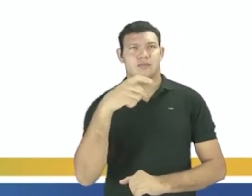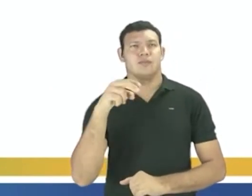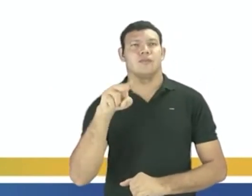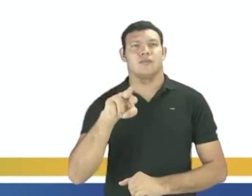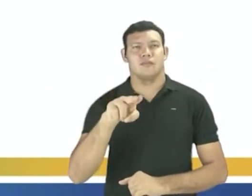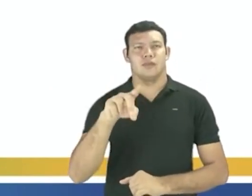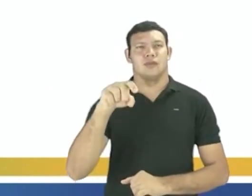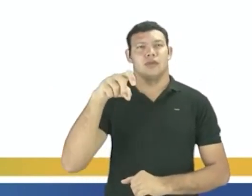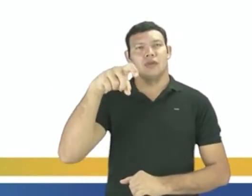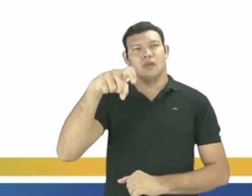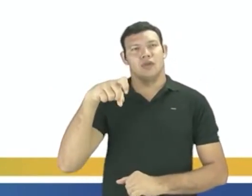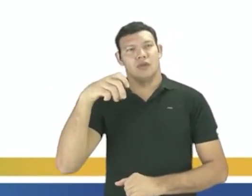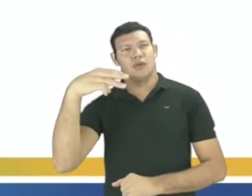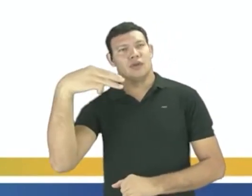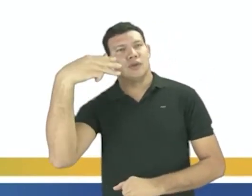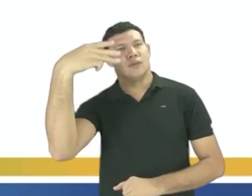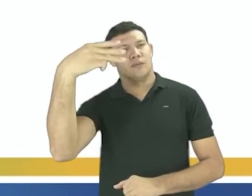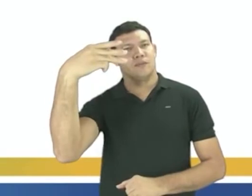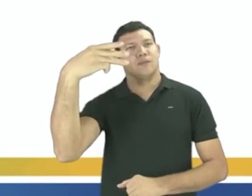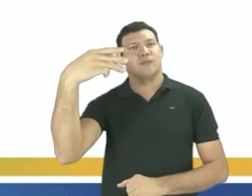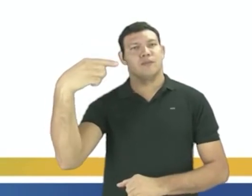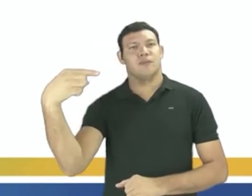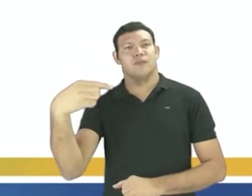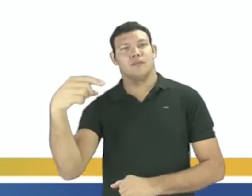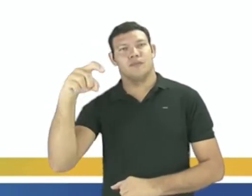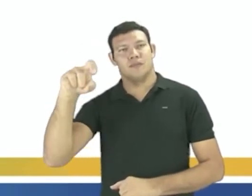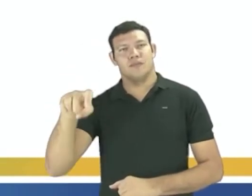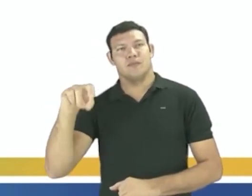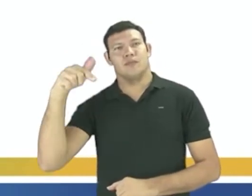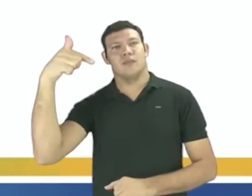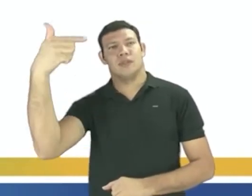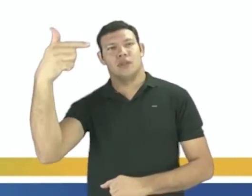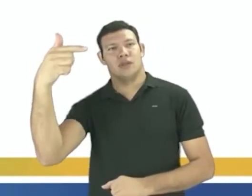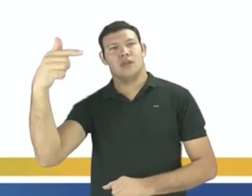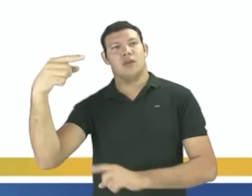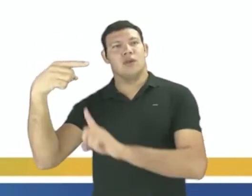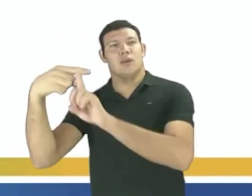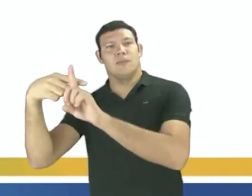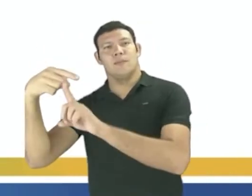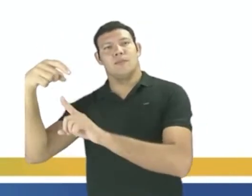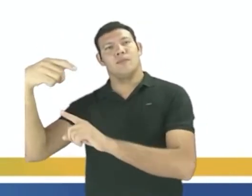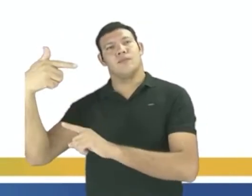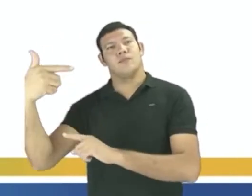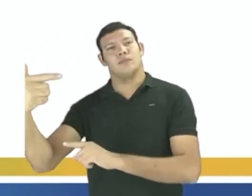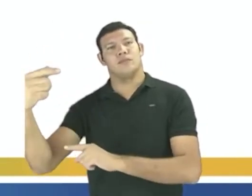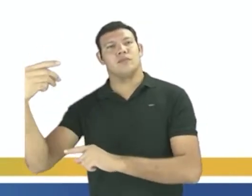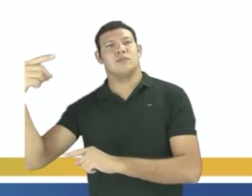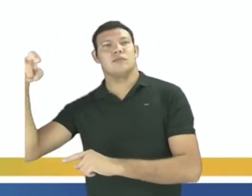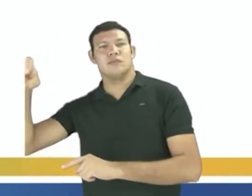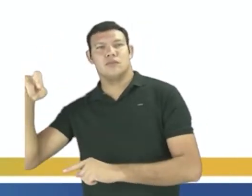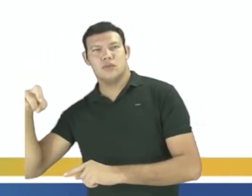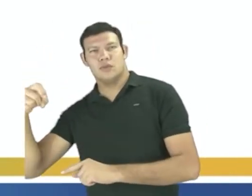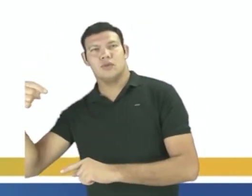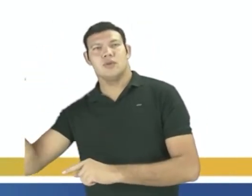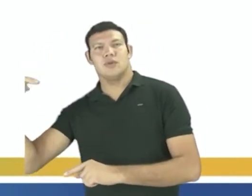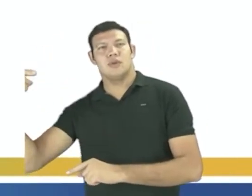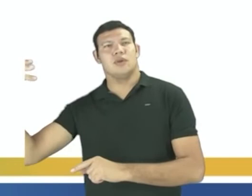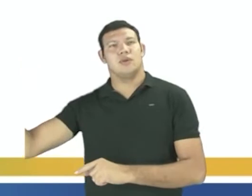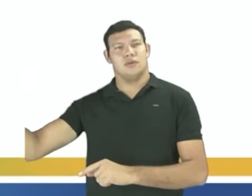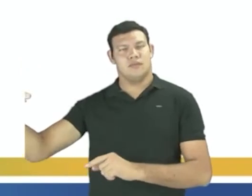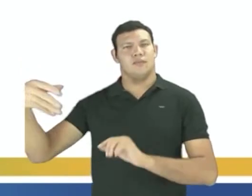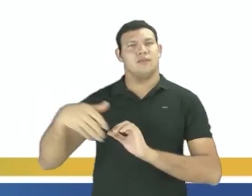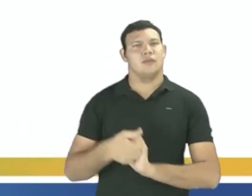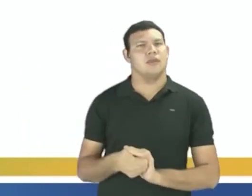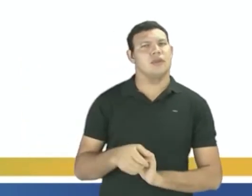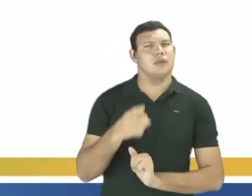quadrado mais 2x menos 3, você observa qual o grau maior, ou qual o expoente maior